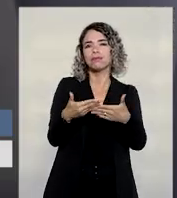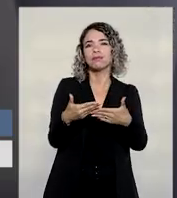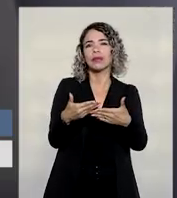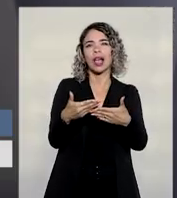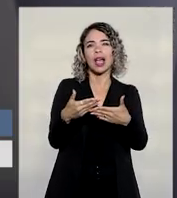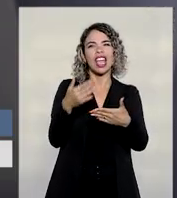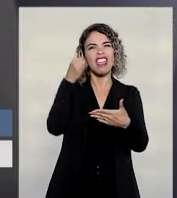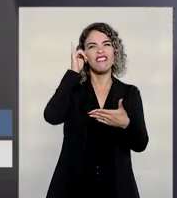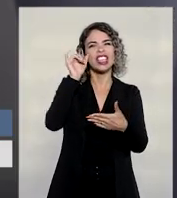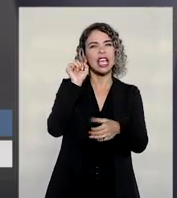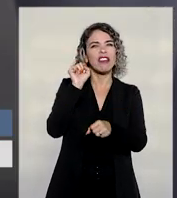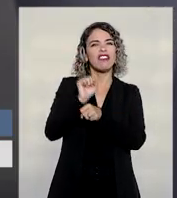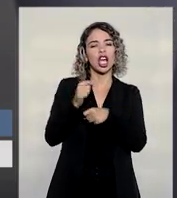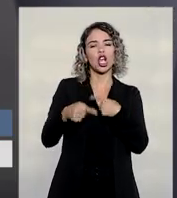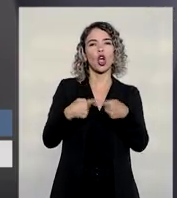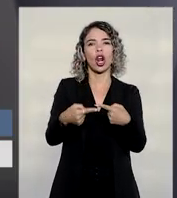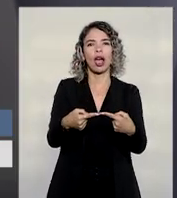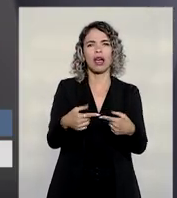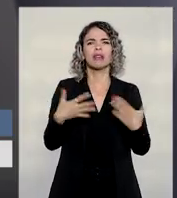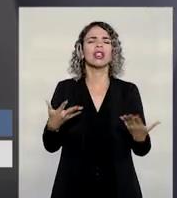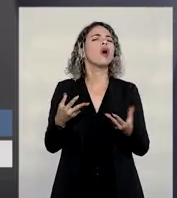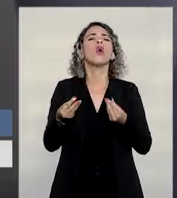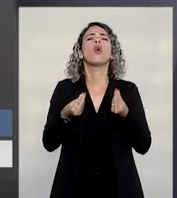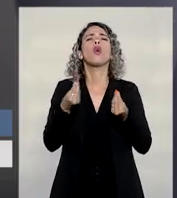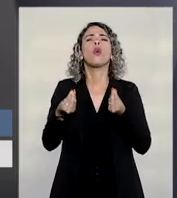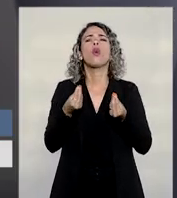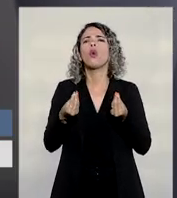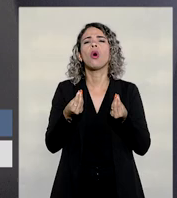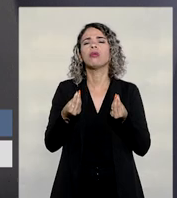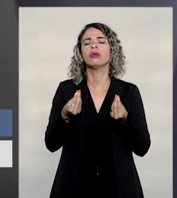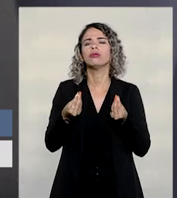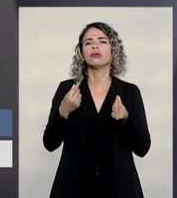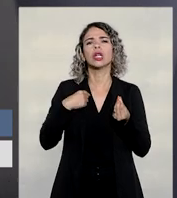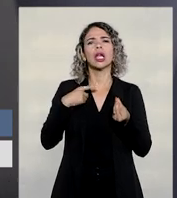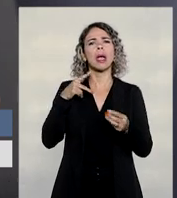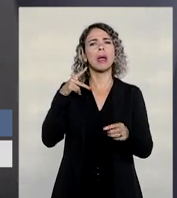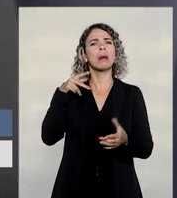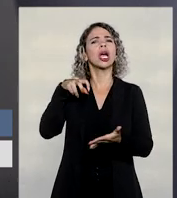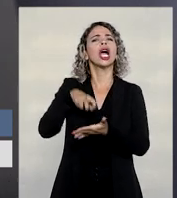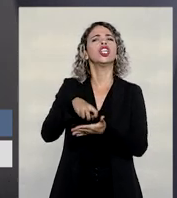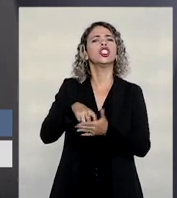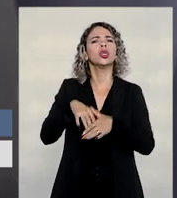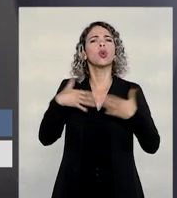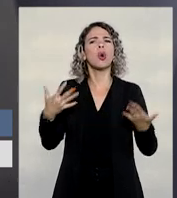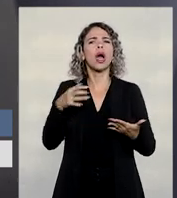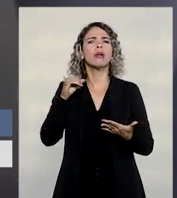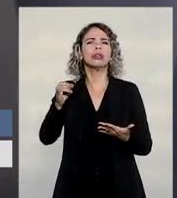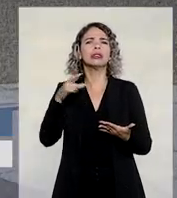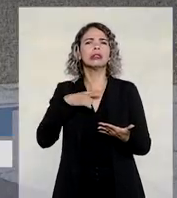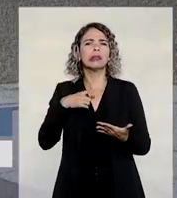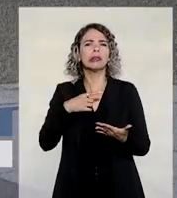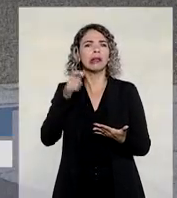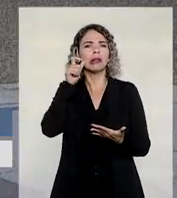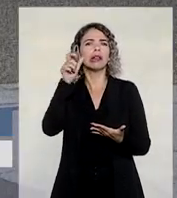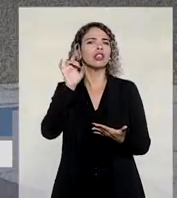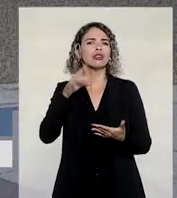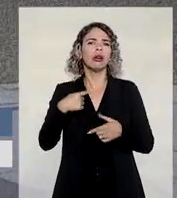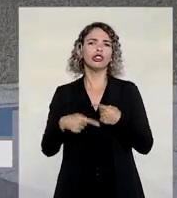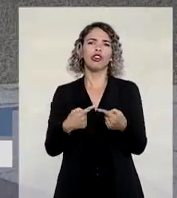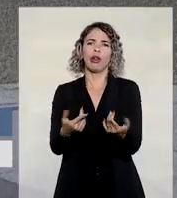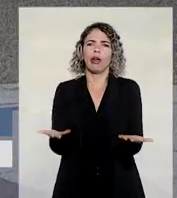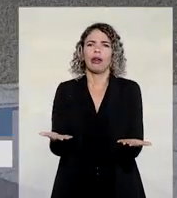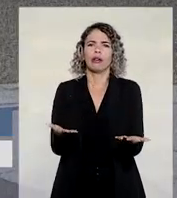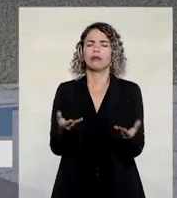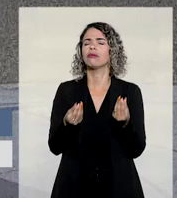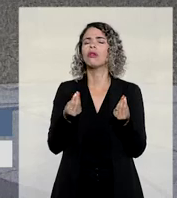andamento processual, eu queria saber do professor René quais são então as sanções cabíveis e como elas são estipuladas, aplicadas.